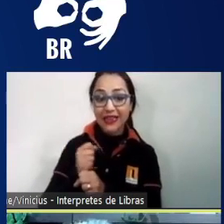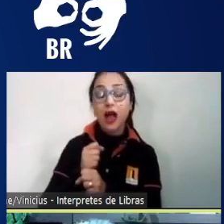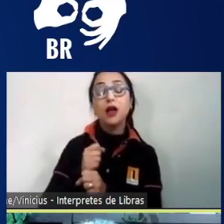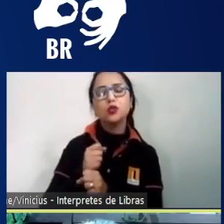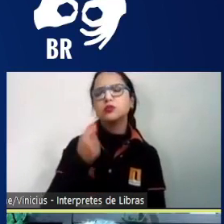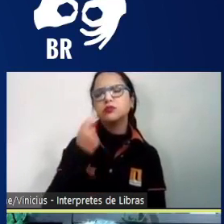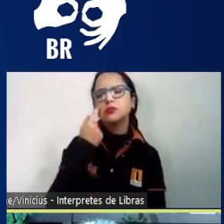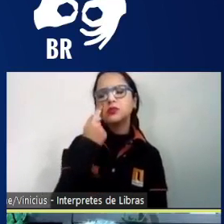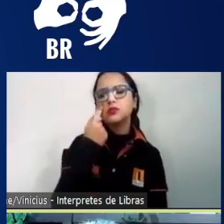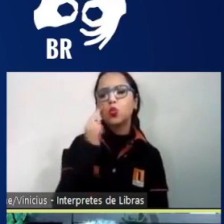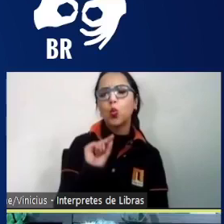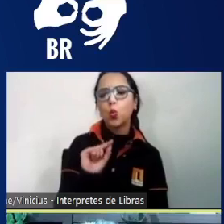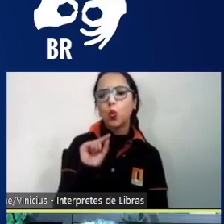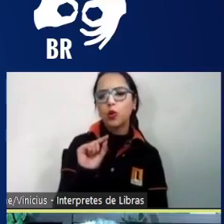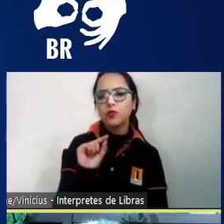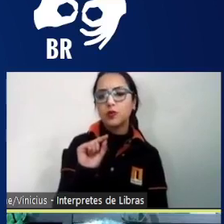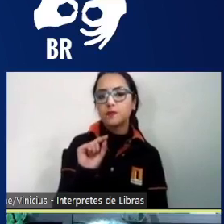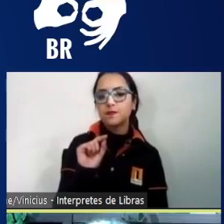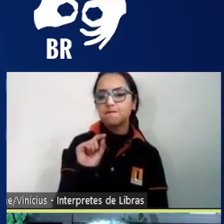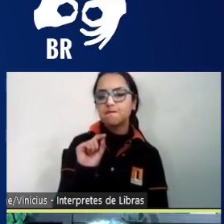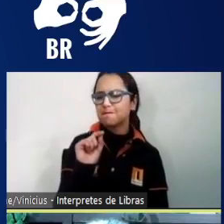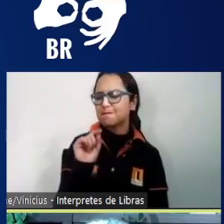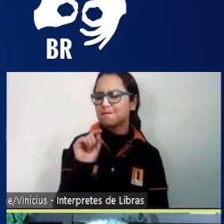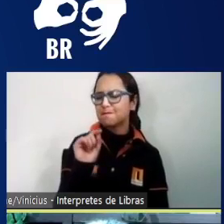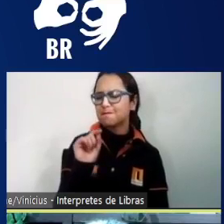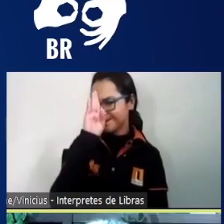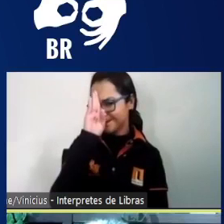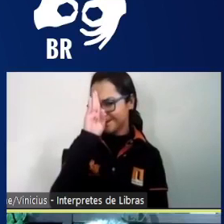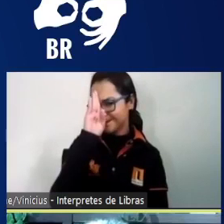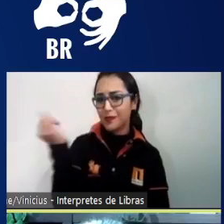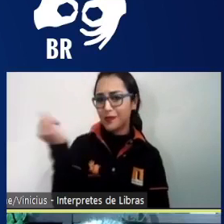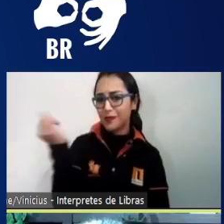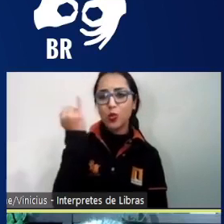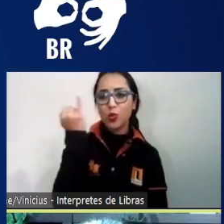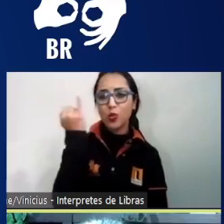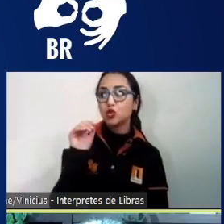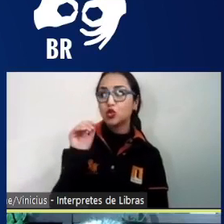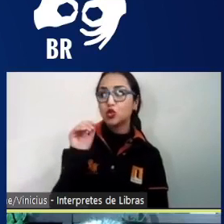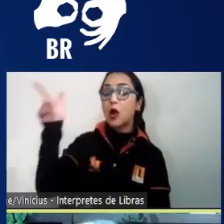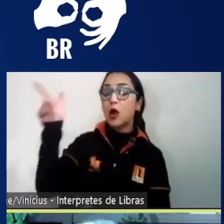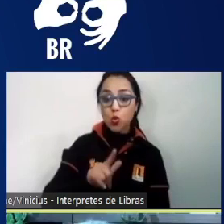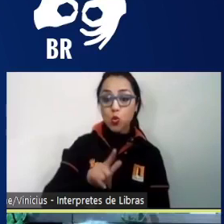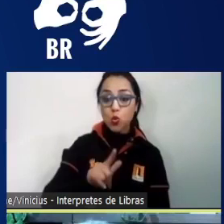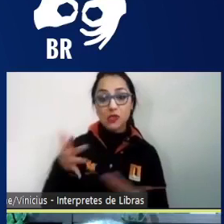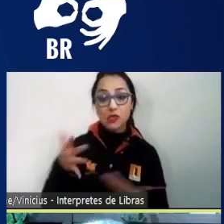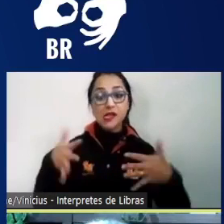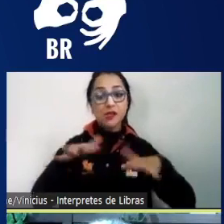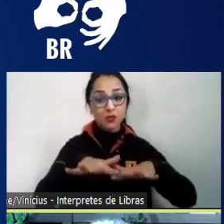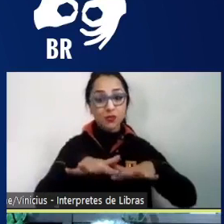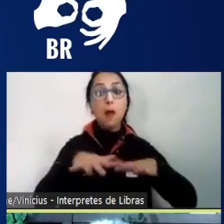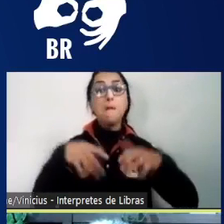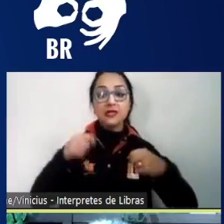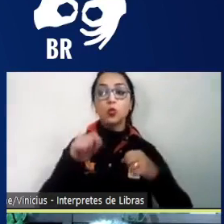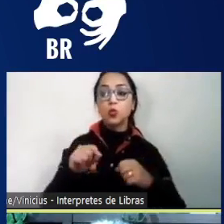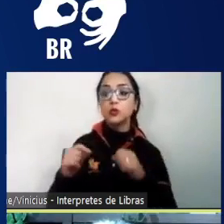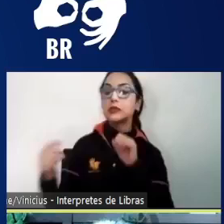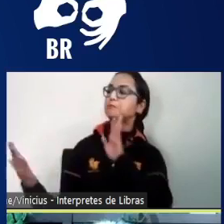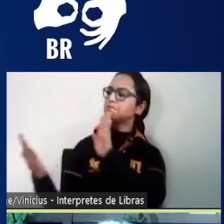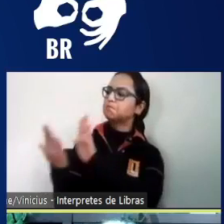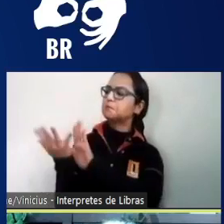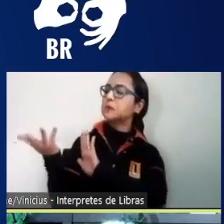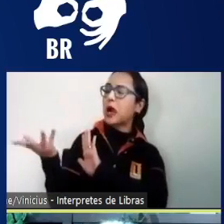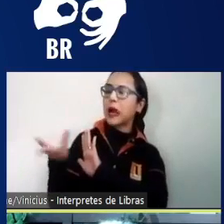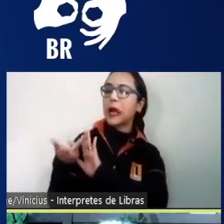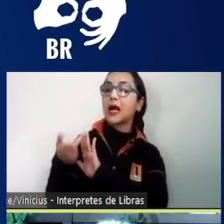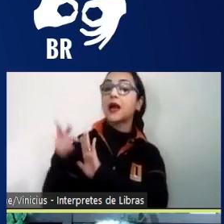engajar os líderes dentro das empresas para fazer essa inclusão acontecer, criando